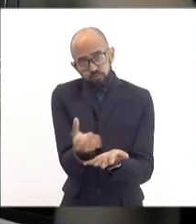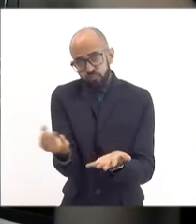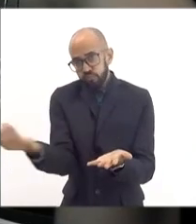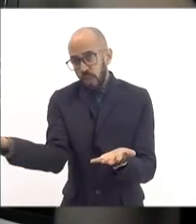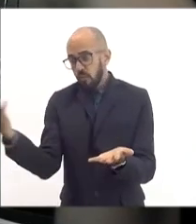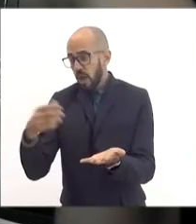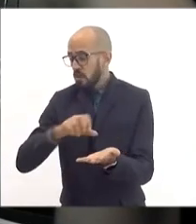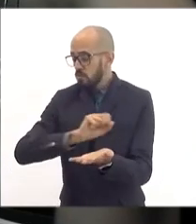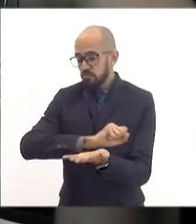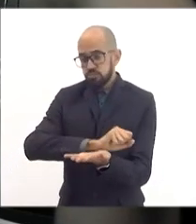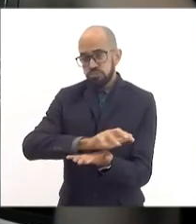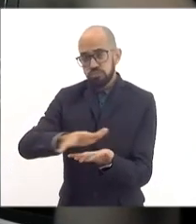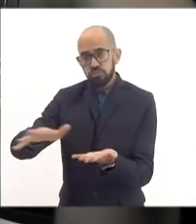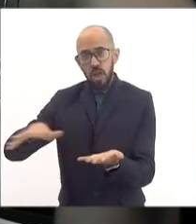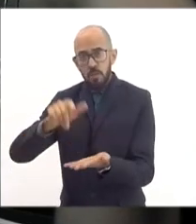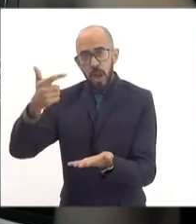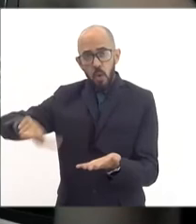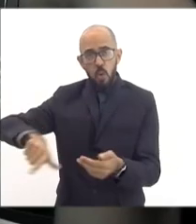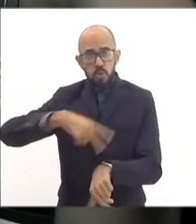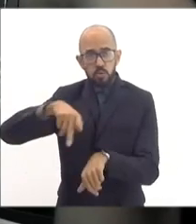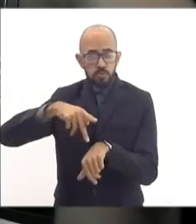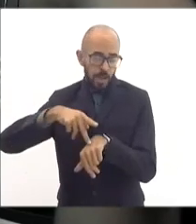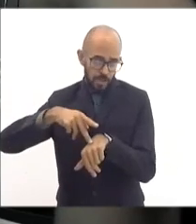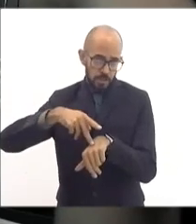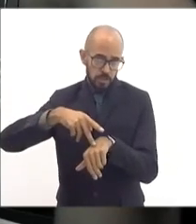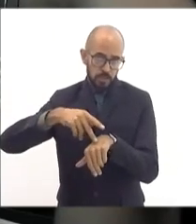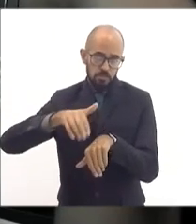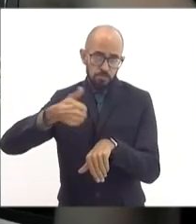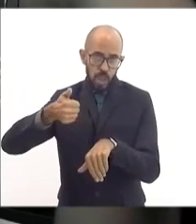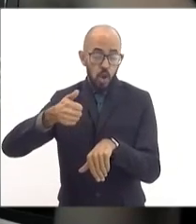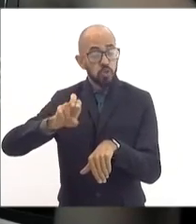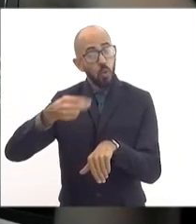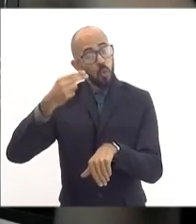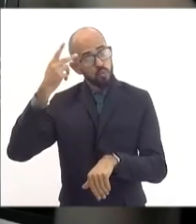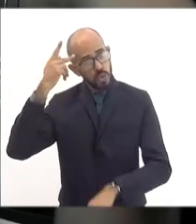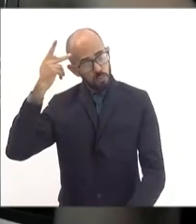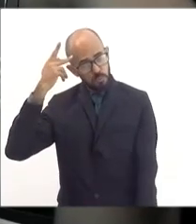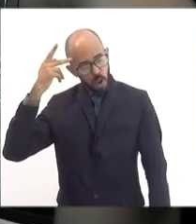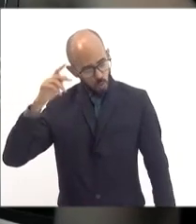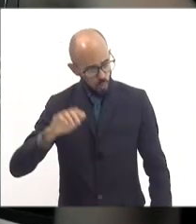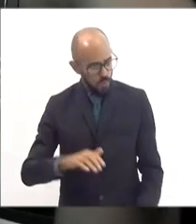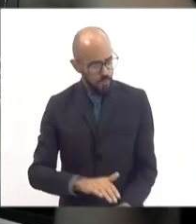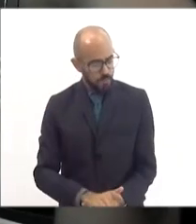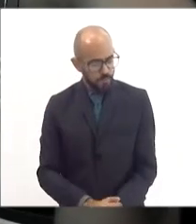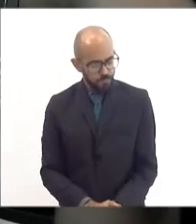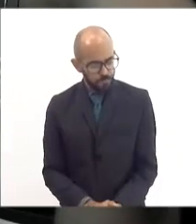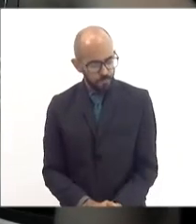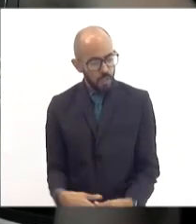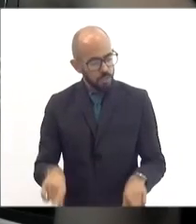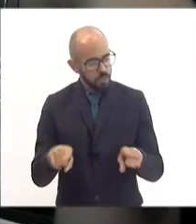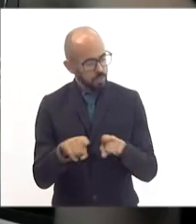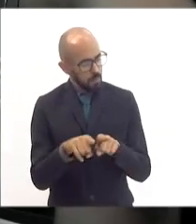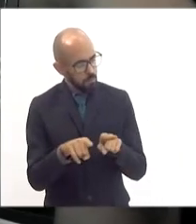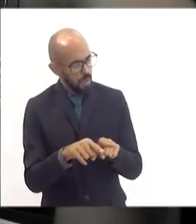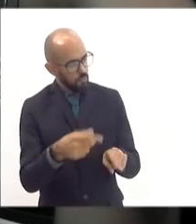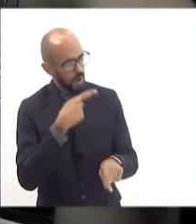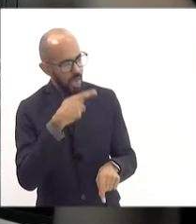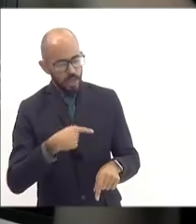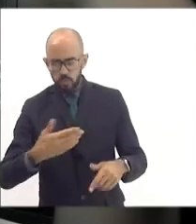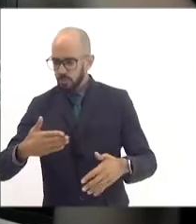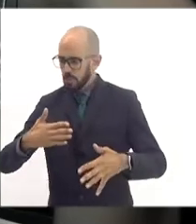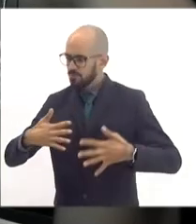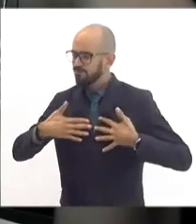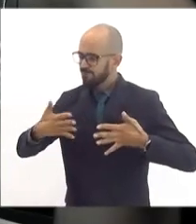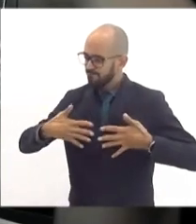né, principalmente em países envolvidos, algumas vezes até para São Paulo. Então, só registrar aqui o meu grande entusiasmo,